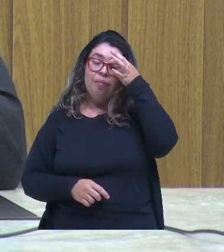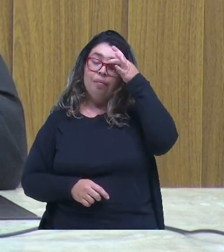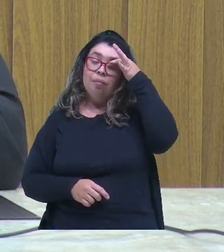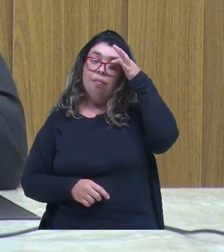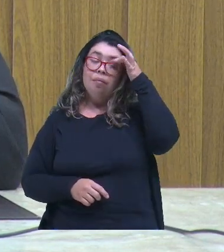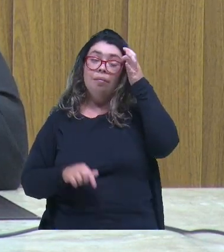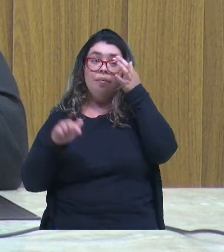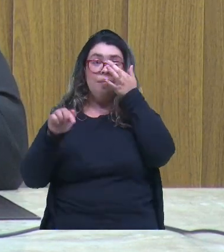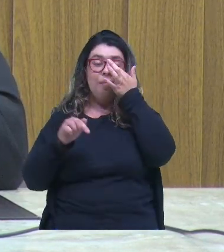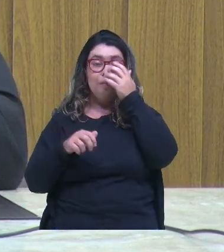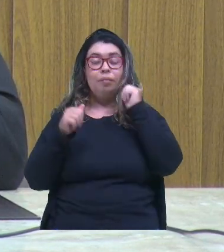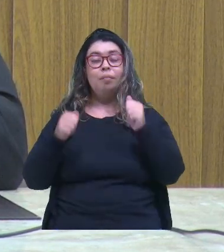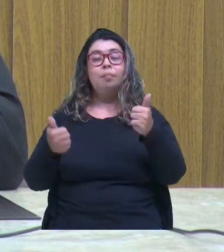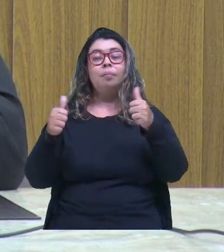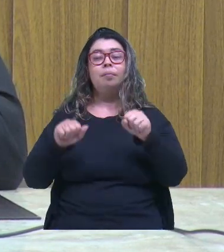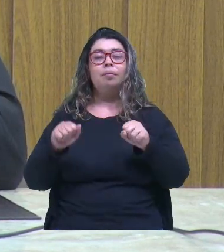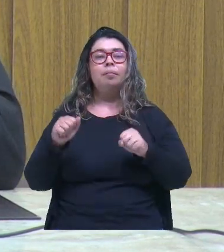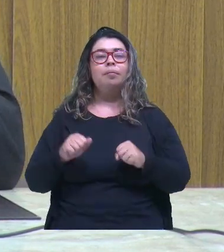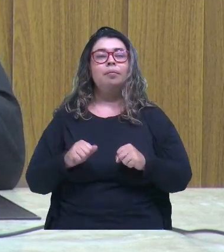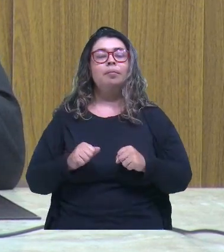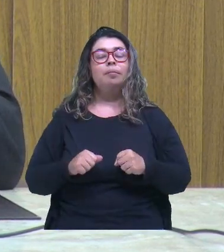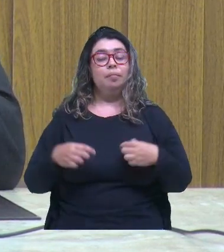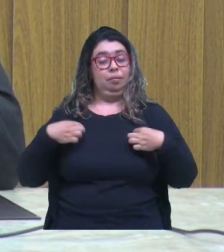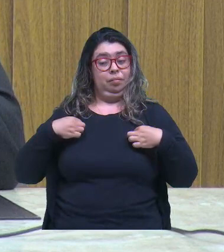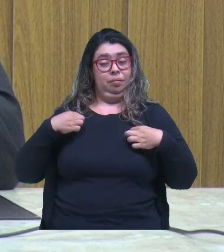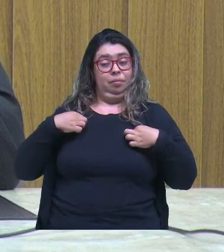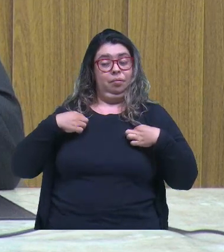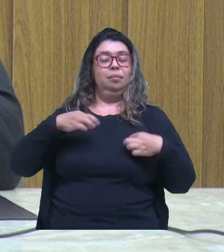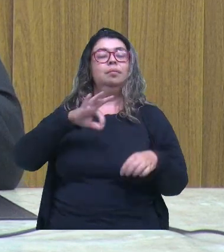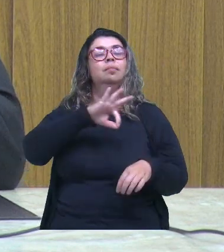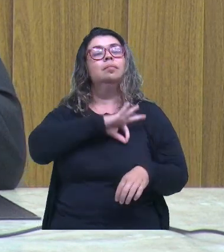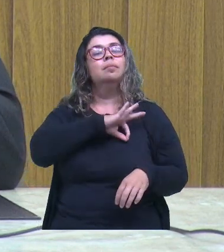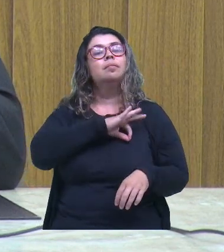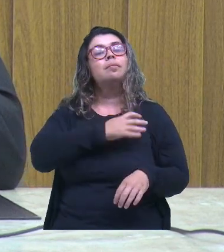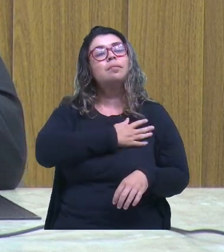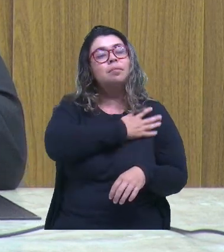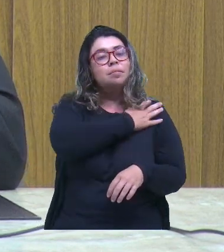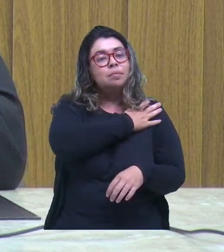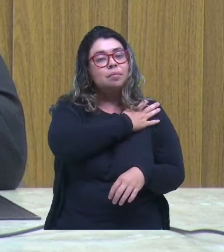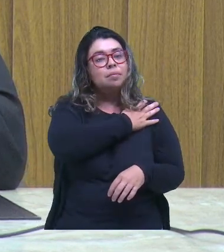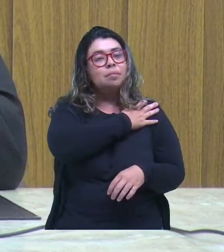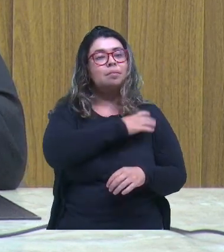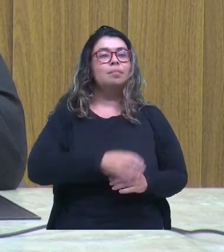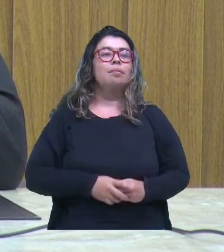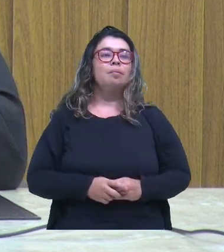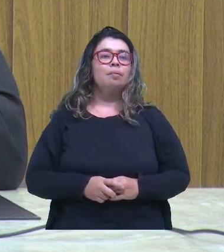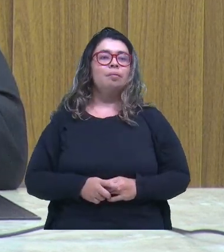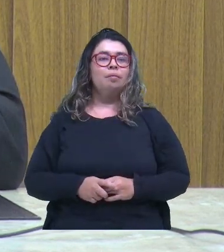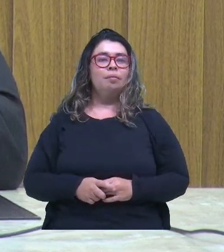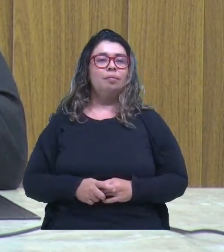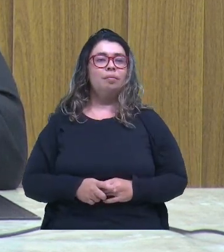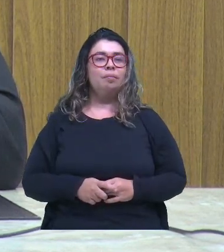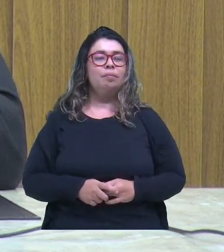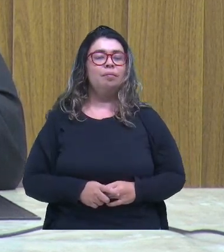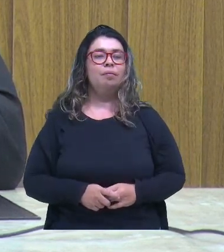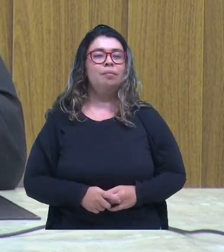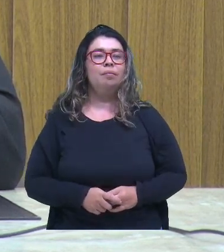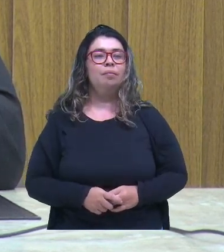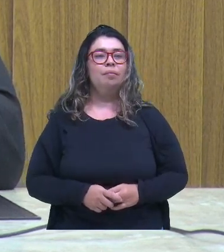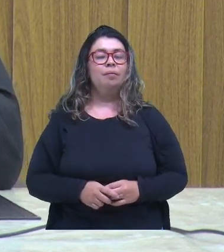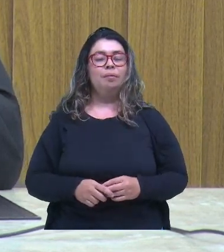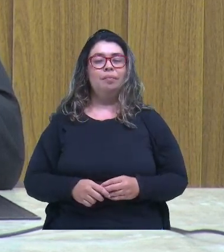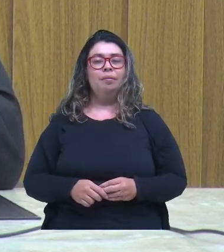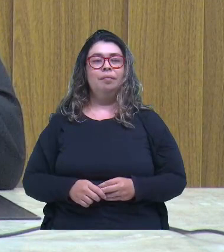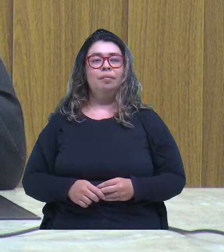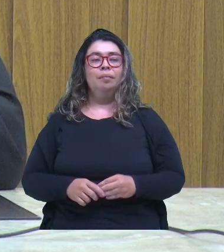farda do policial militar, seja ele da infantaria, policiamento de área, seja do